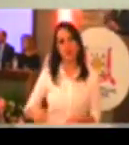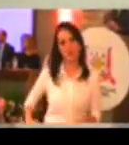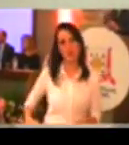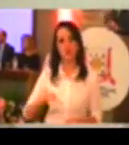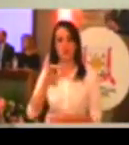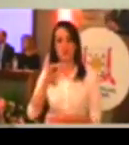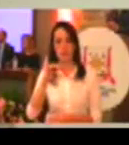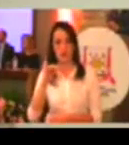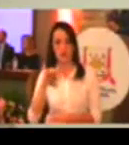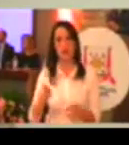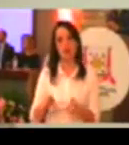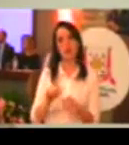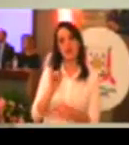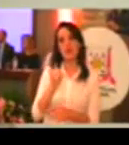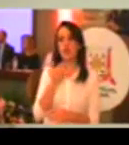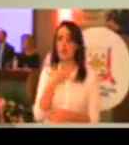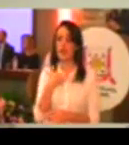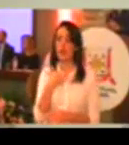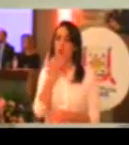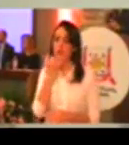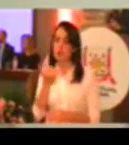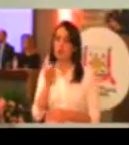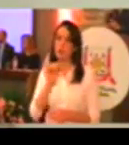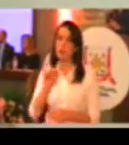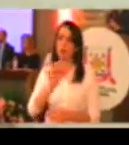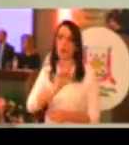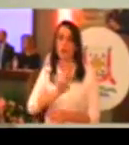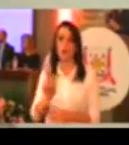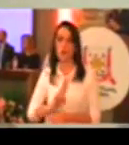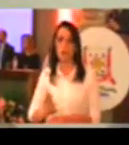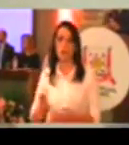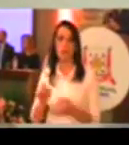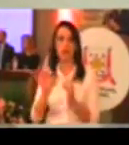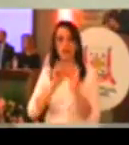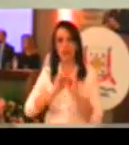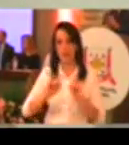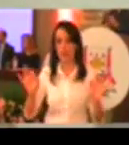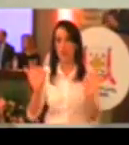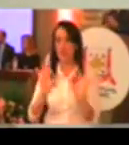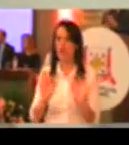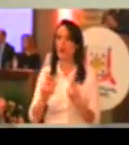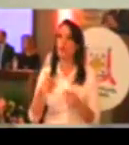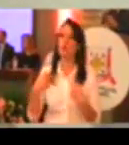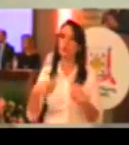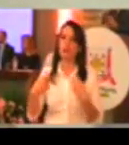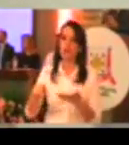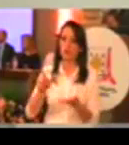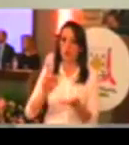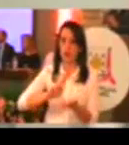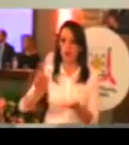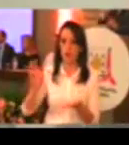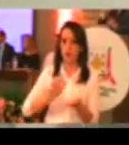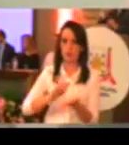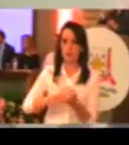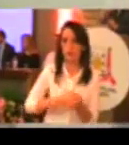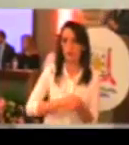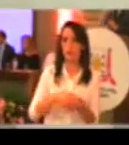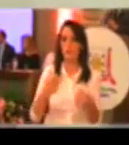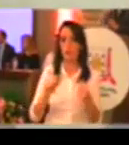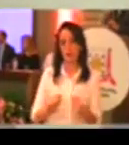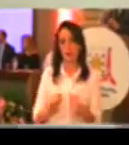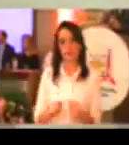eu deixei de fazer algum registro aqui, por favor, quem não tenha sido citado, representando